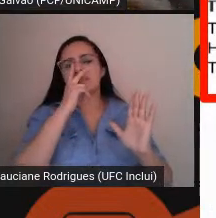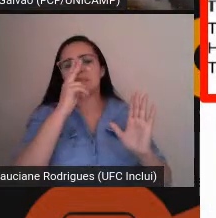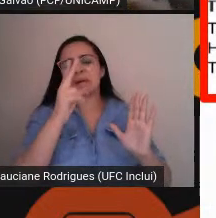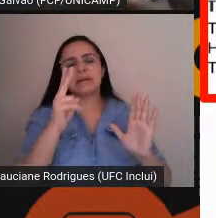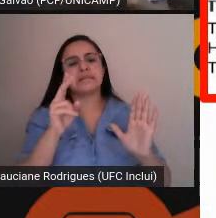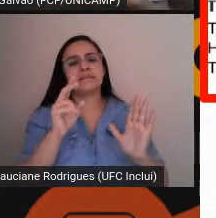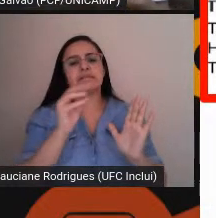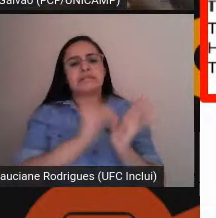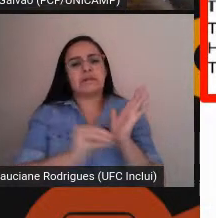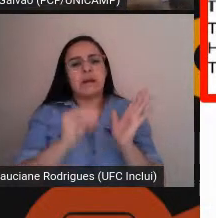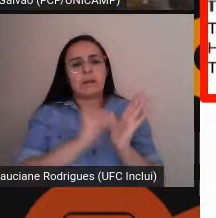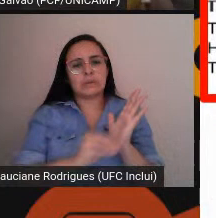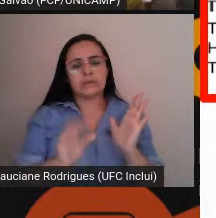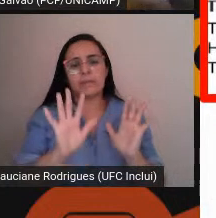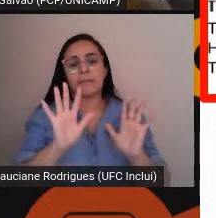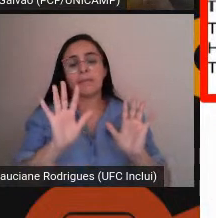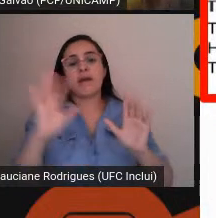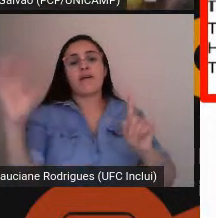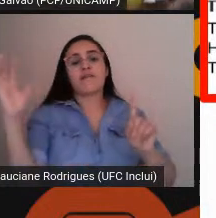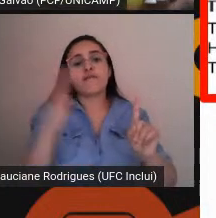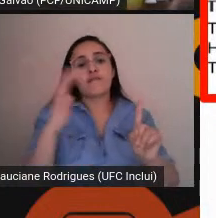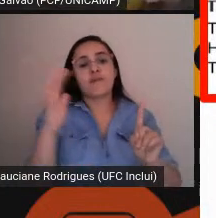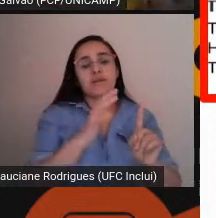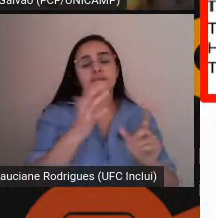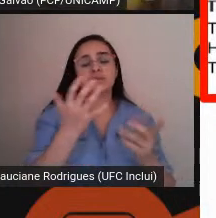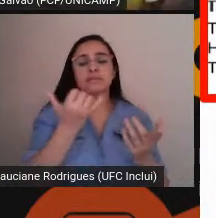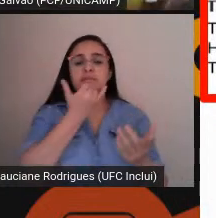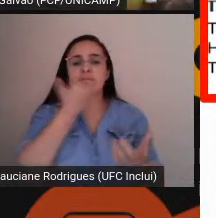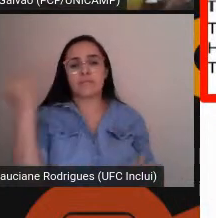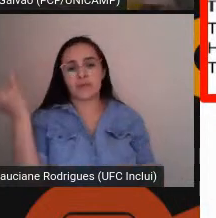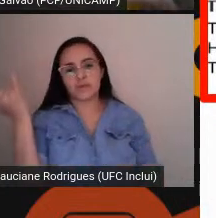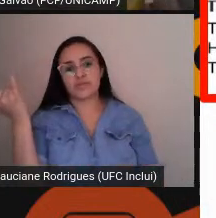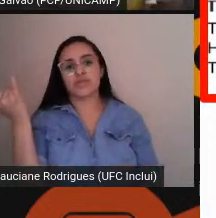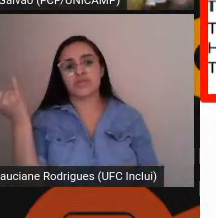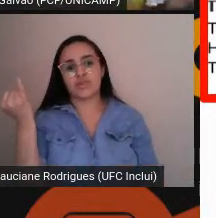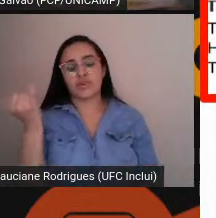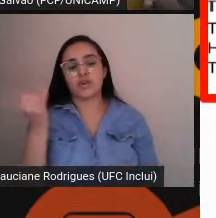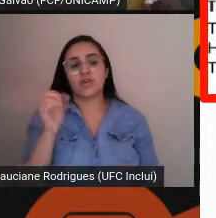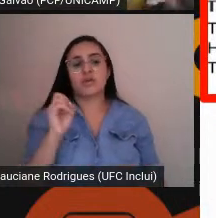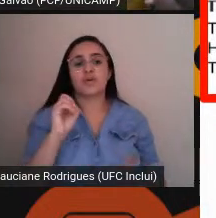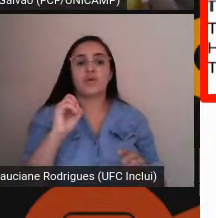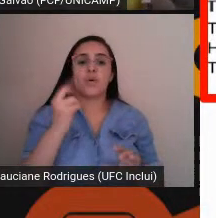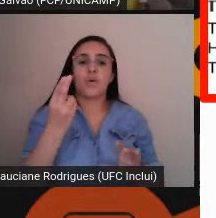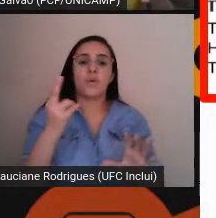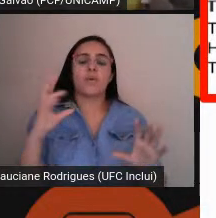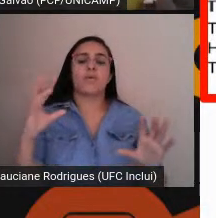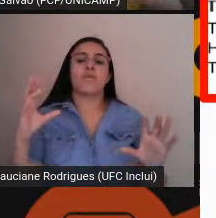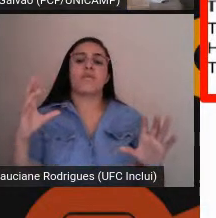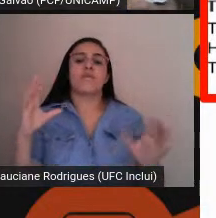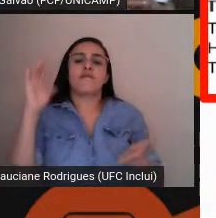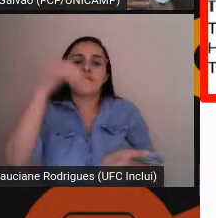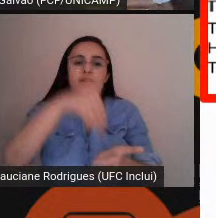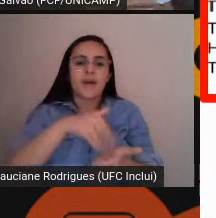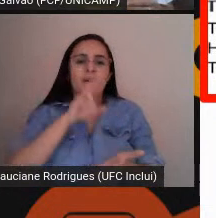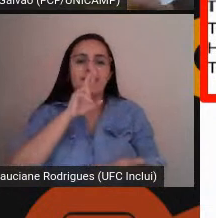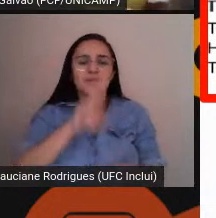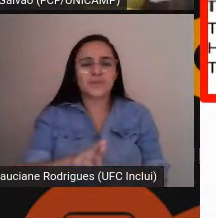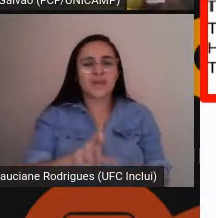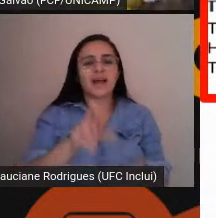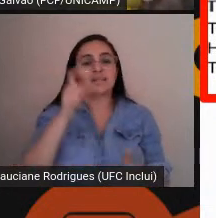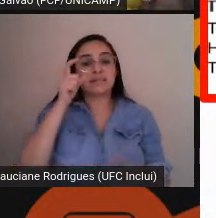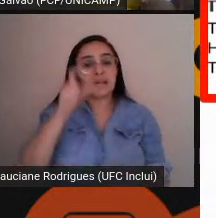diversas situações, né? Ou o resultado não interessava às pessoas, enfim, mas o que nós temos